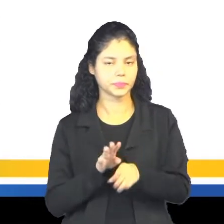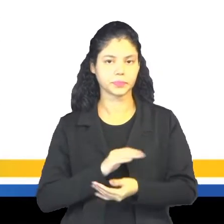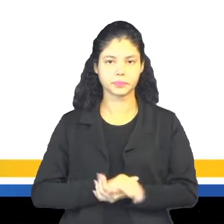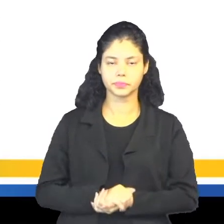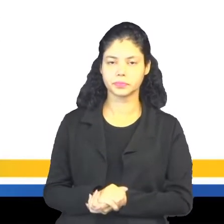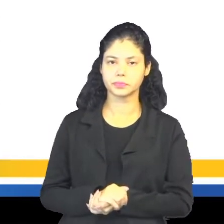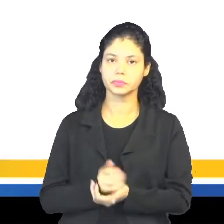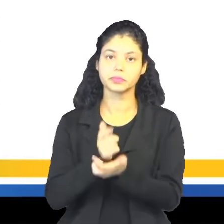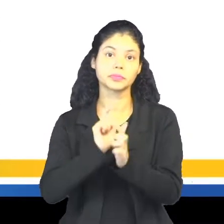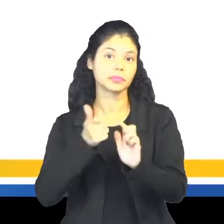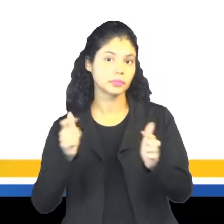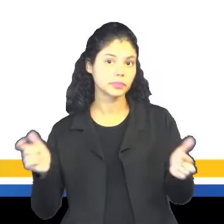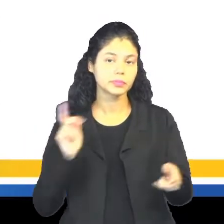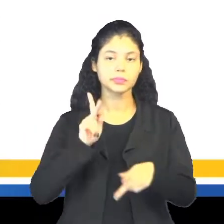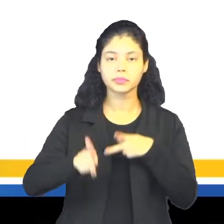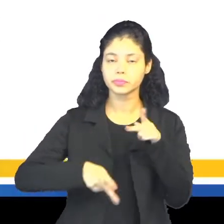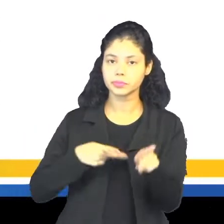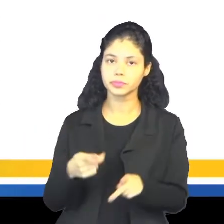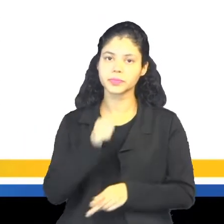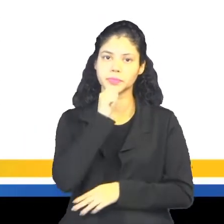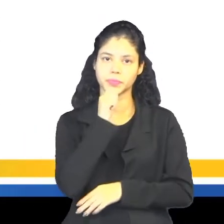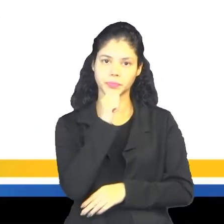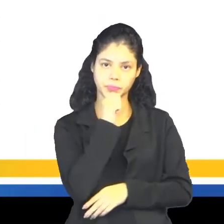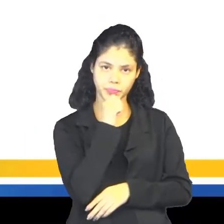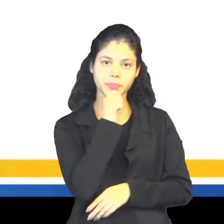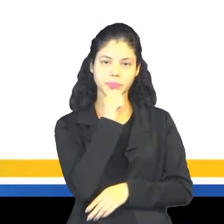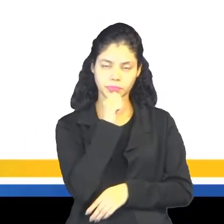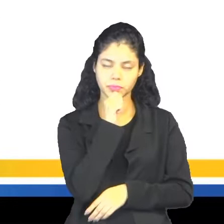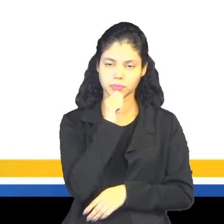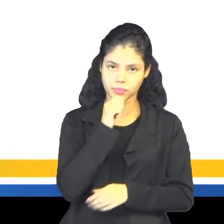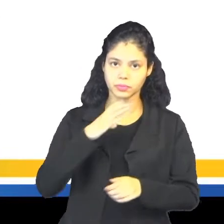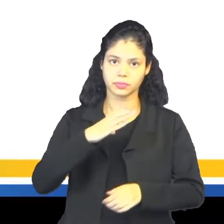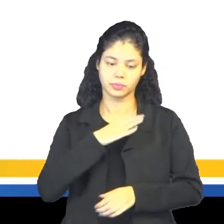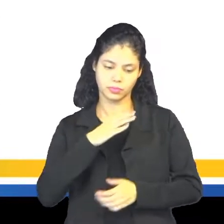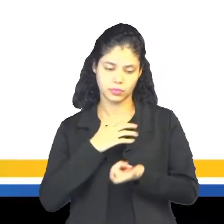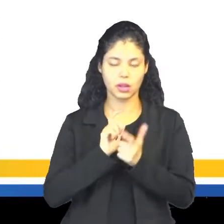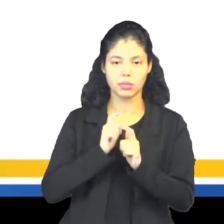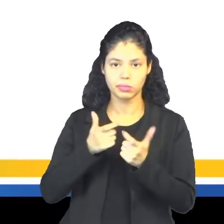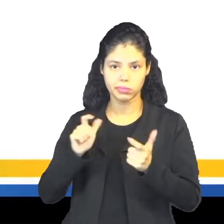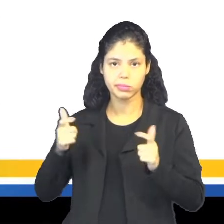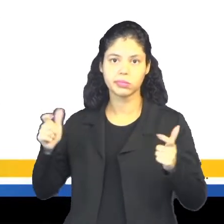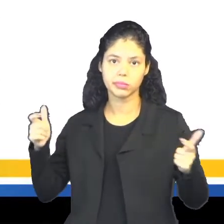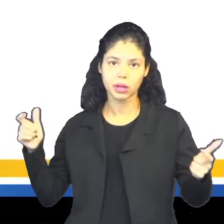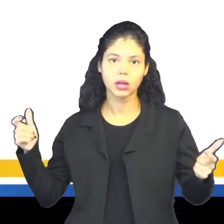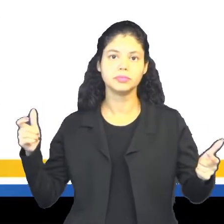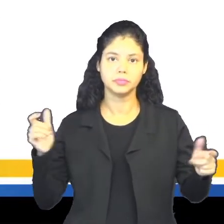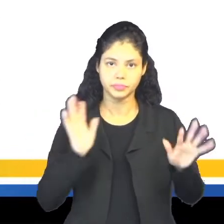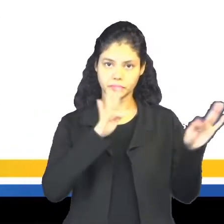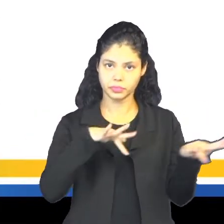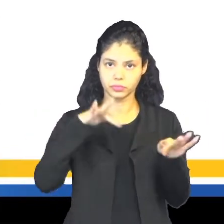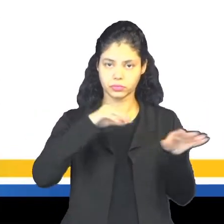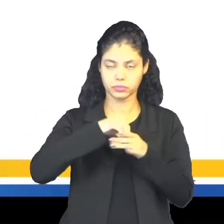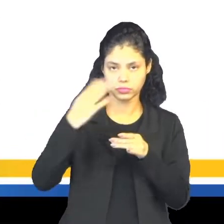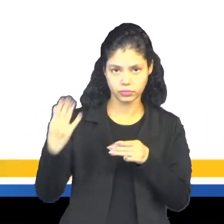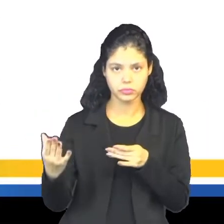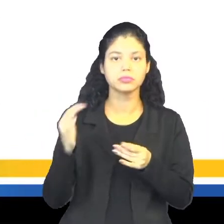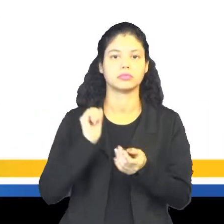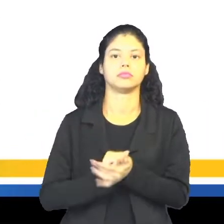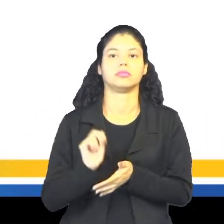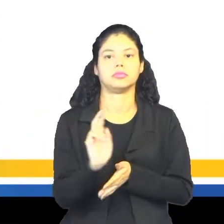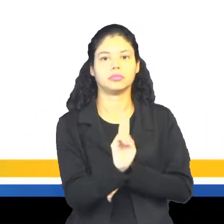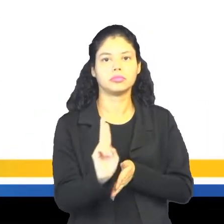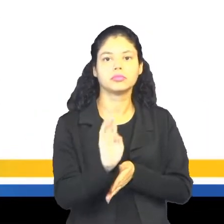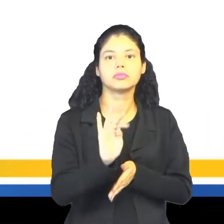O aumento da população permite o crescimento das cidades. As áreas externas aos feudos, que eram chamados